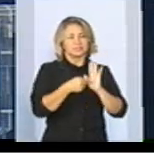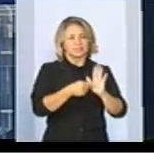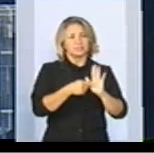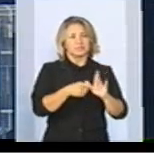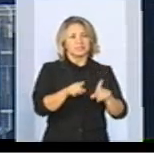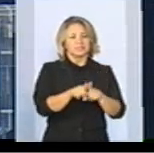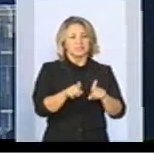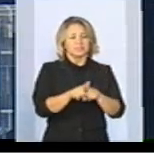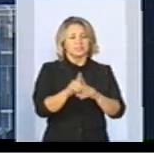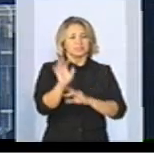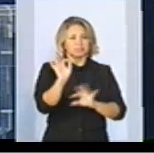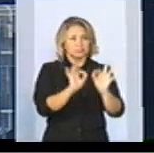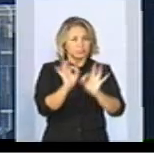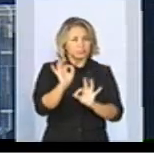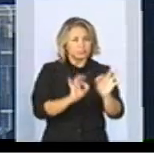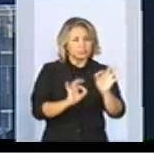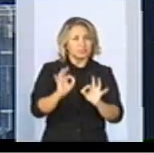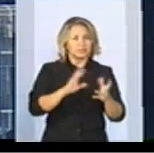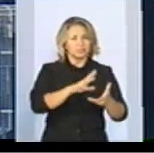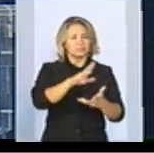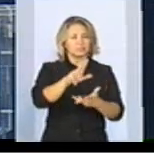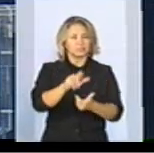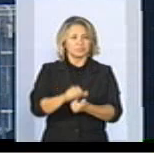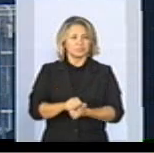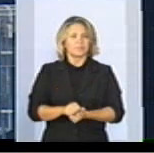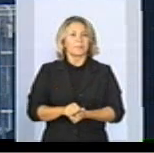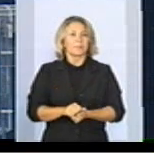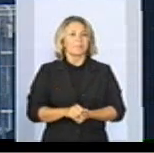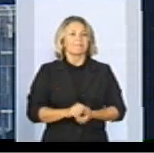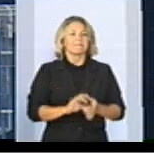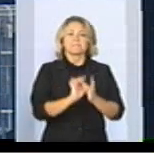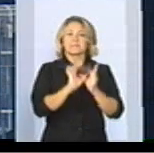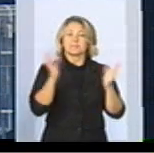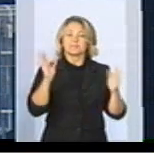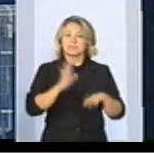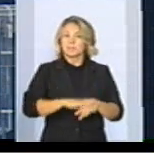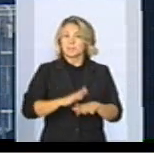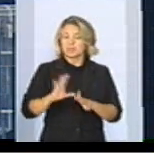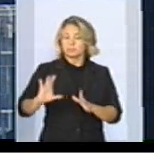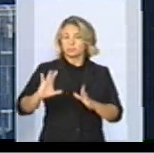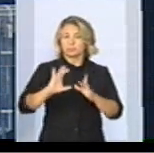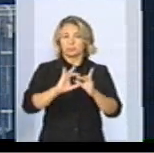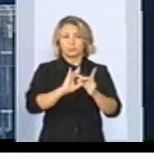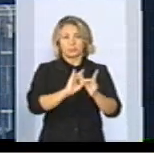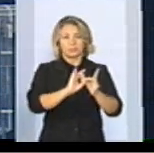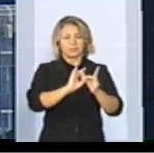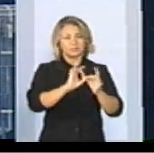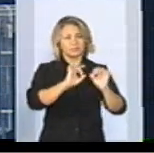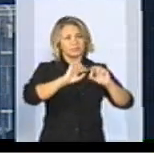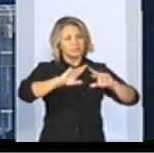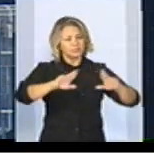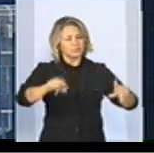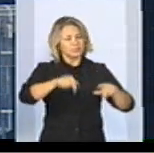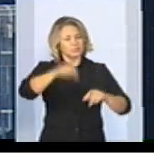cenário de regulação mundial. Em democracias ainda muito mais consolidadas que nossa democracia brasileira.